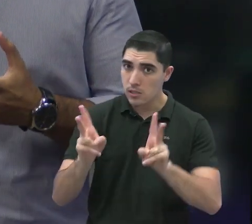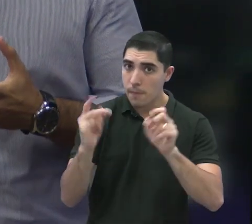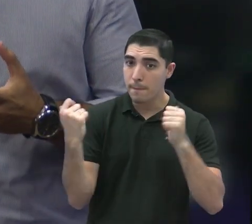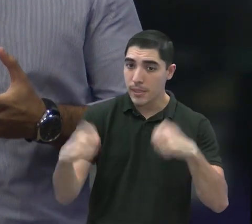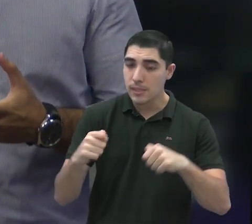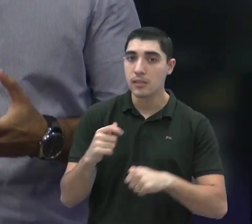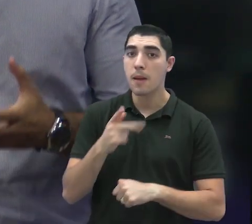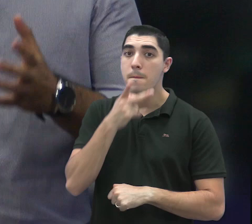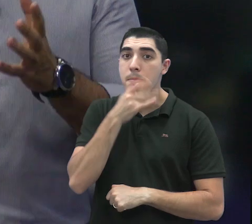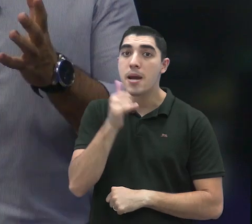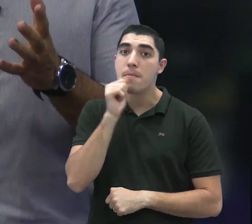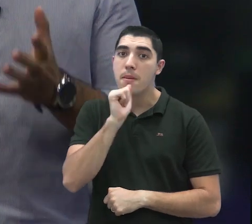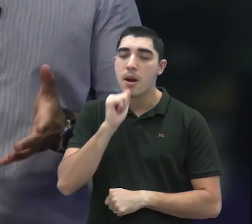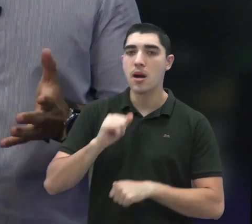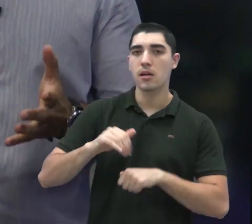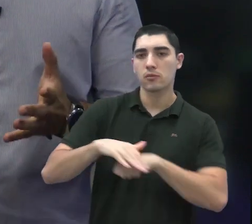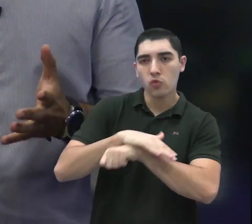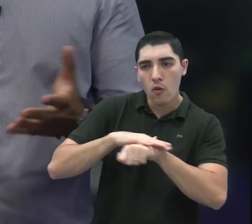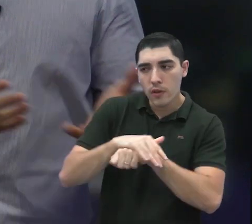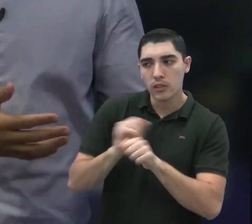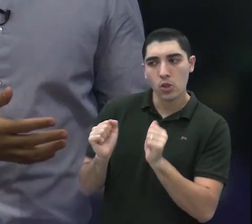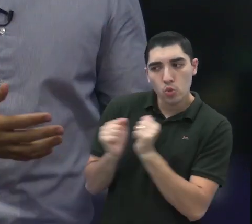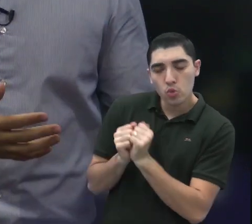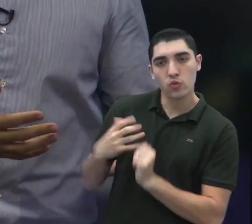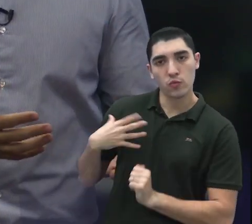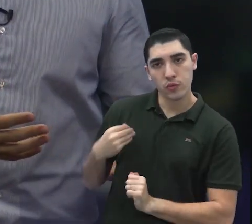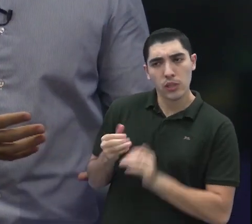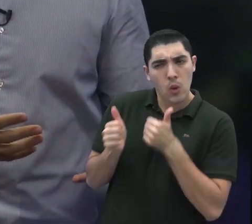sempre fiscalizar e acompanhar os sites e as